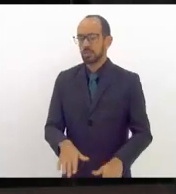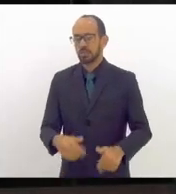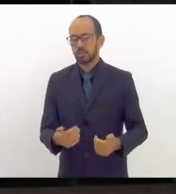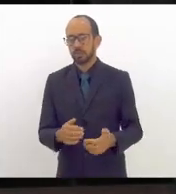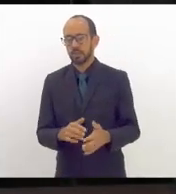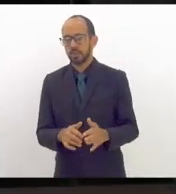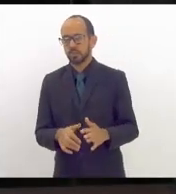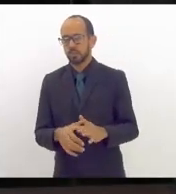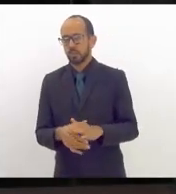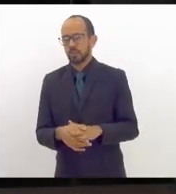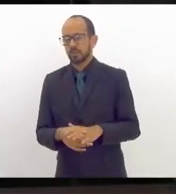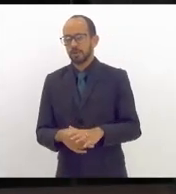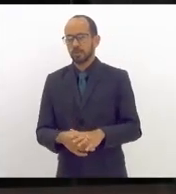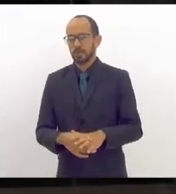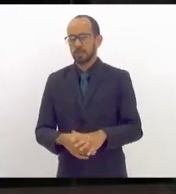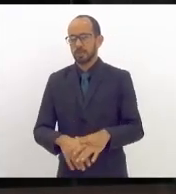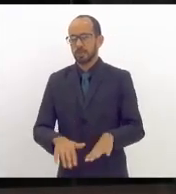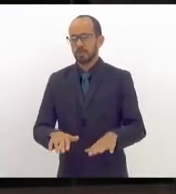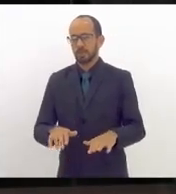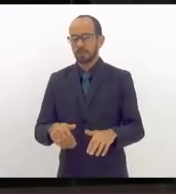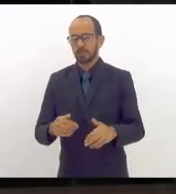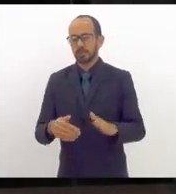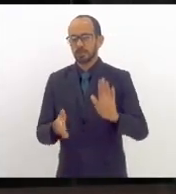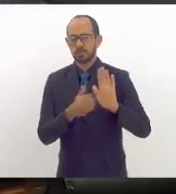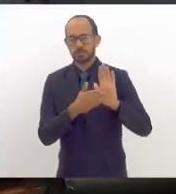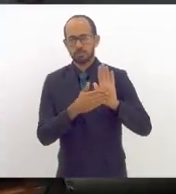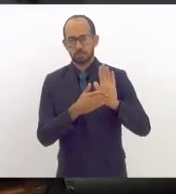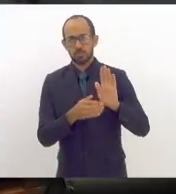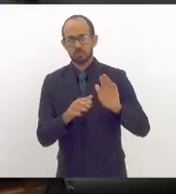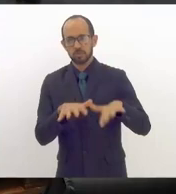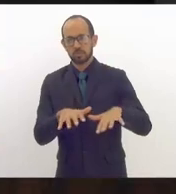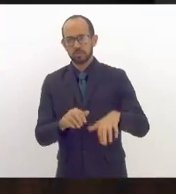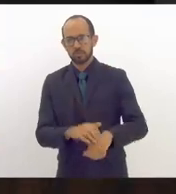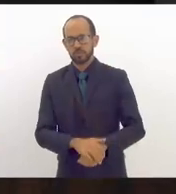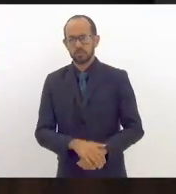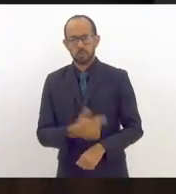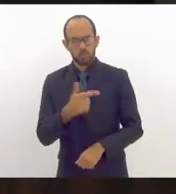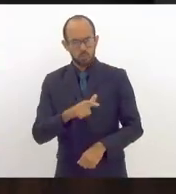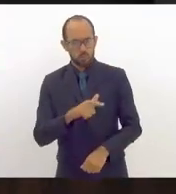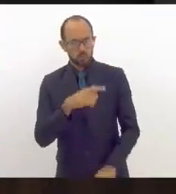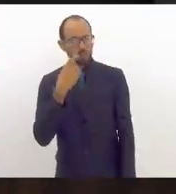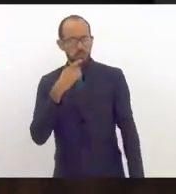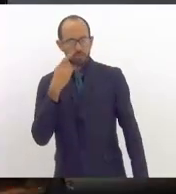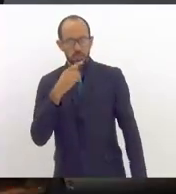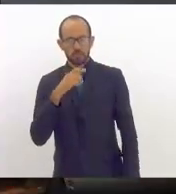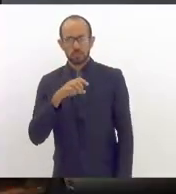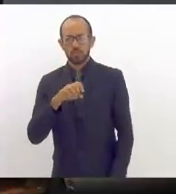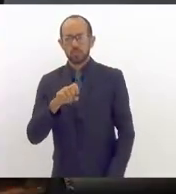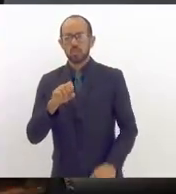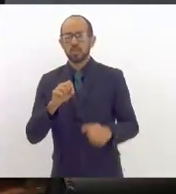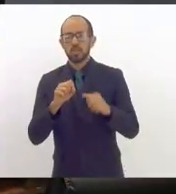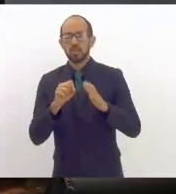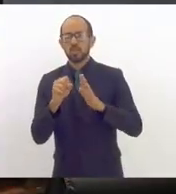voto favorável a proposta apresentada Deputado Samuel Malafaia